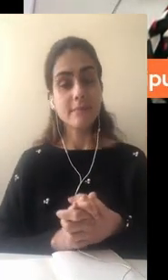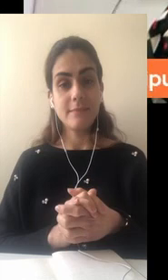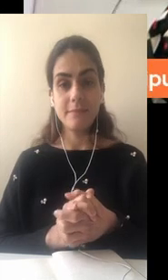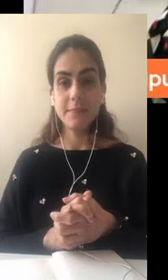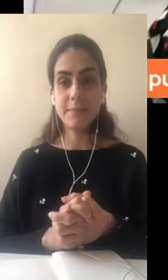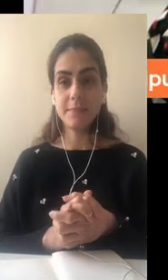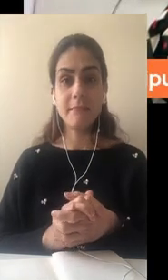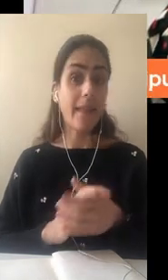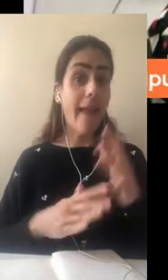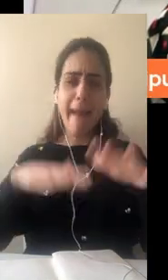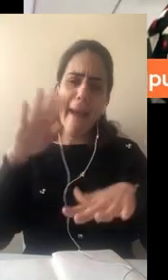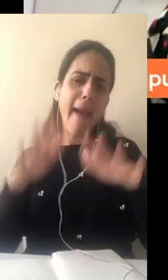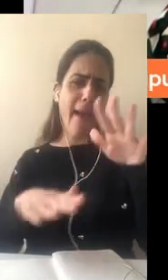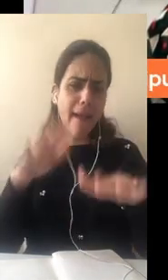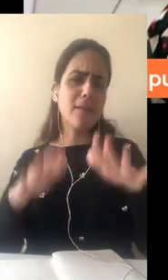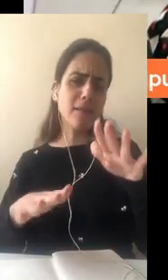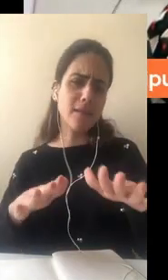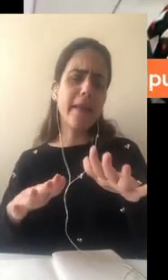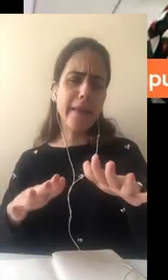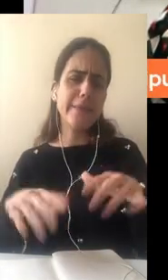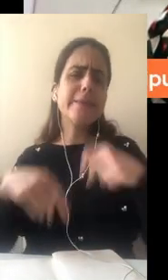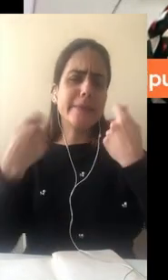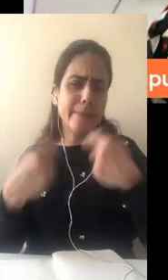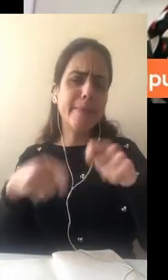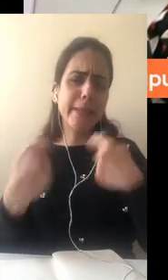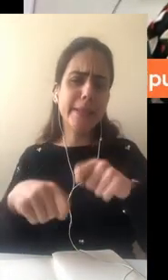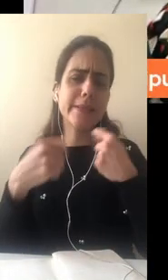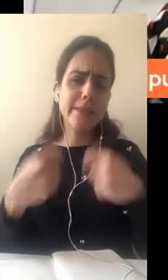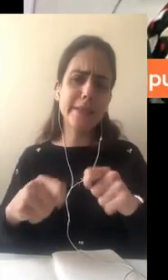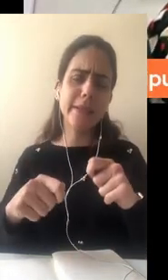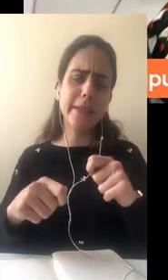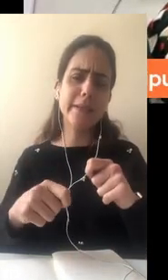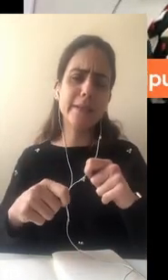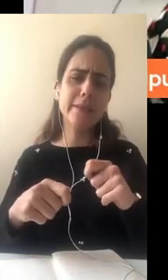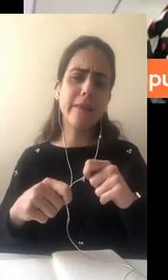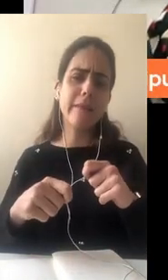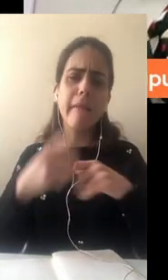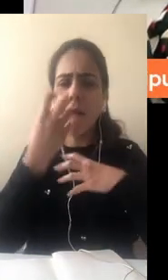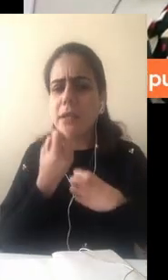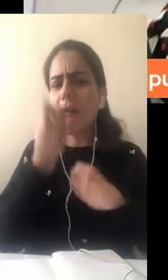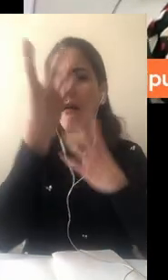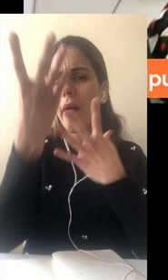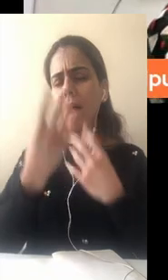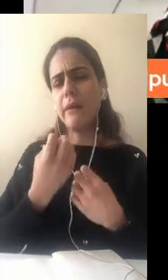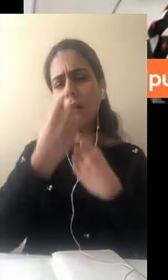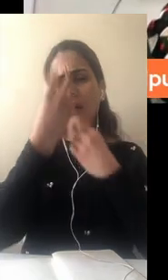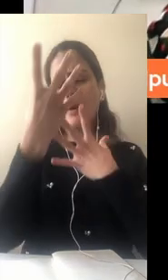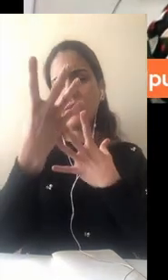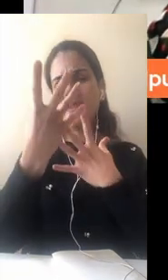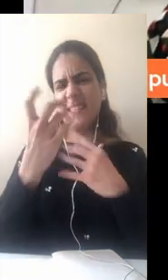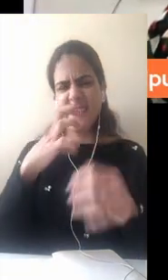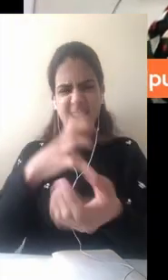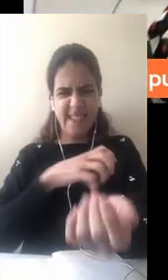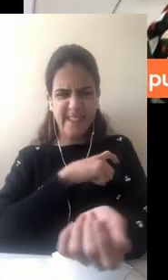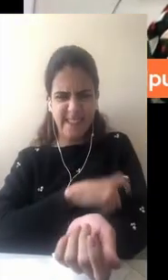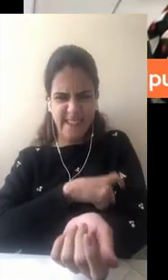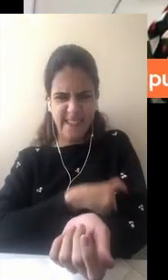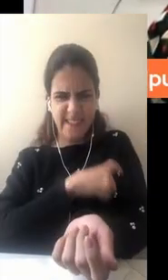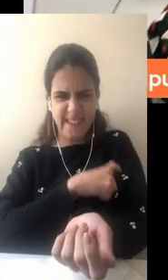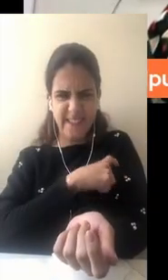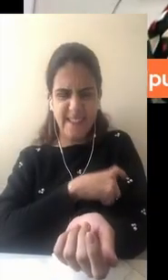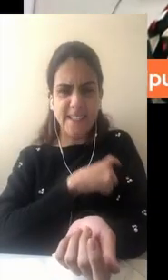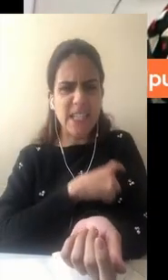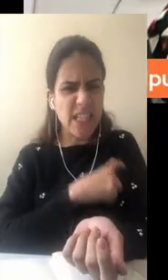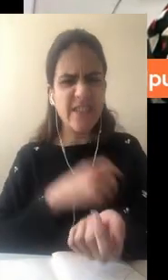nós externarmos a nossa raiva, a nossa angústia, a nossa tristeza, a nossa dor, existem formas